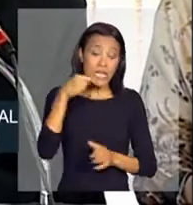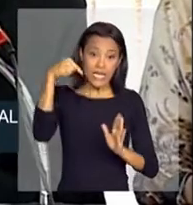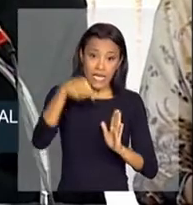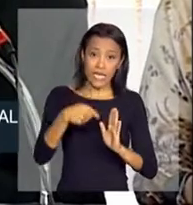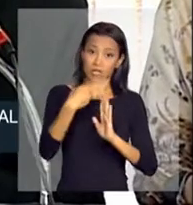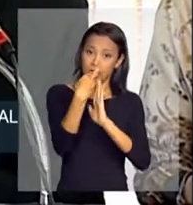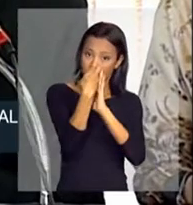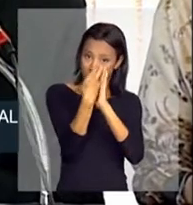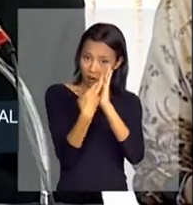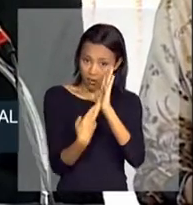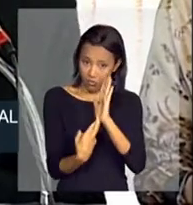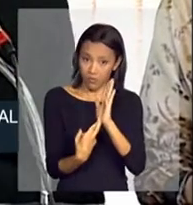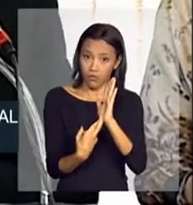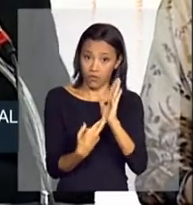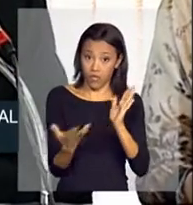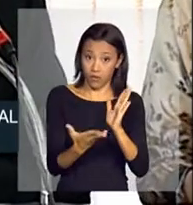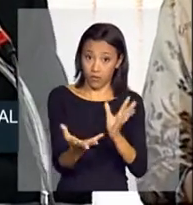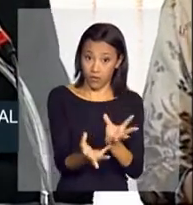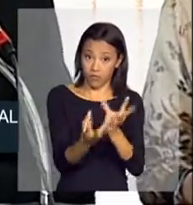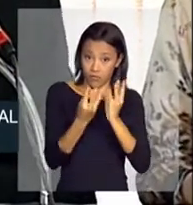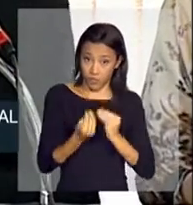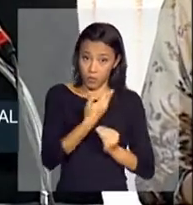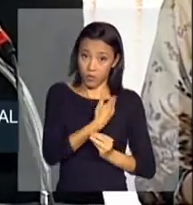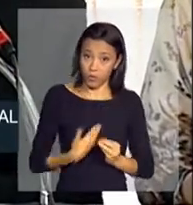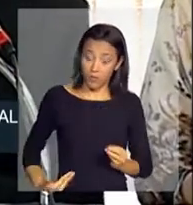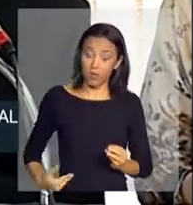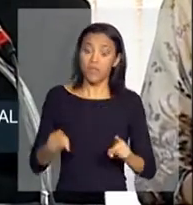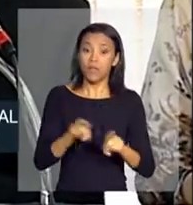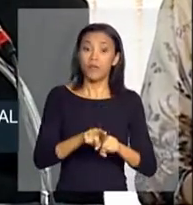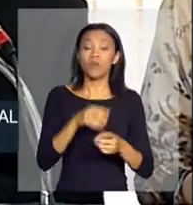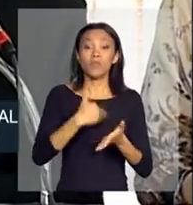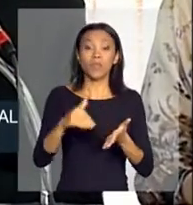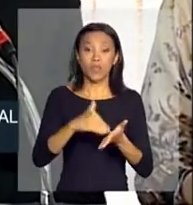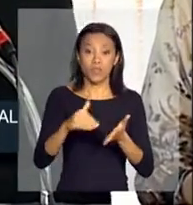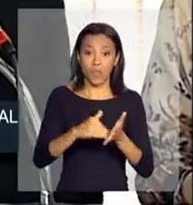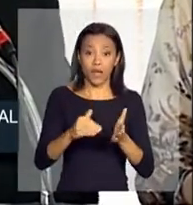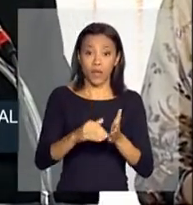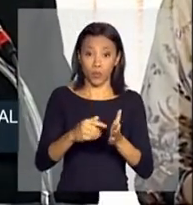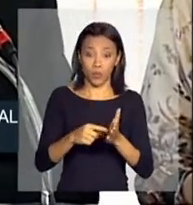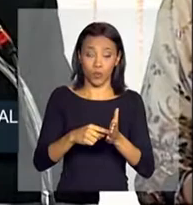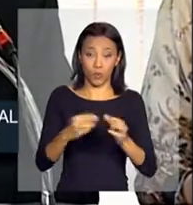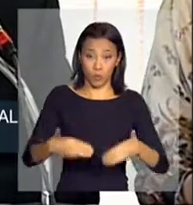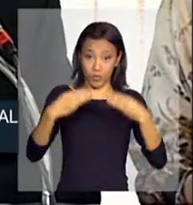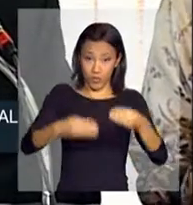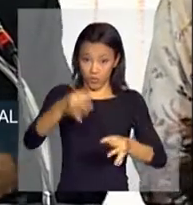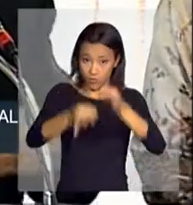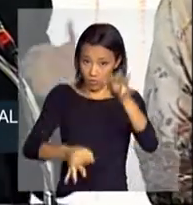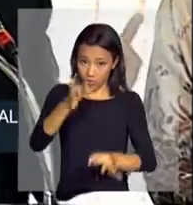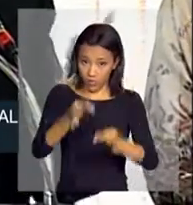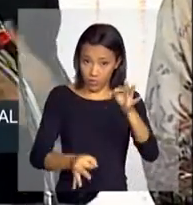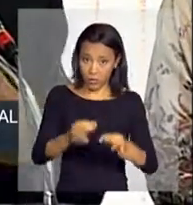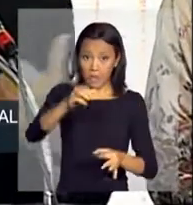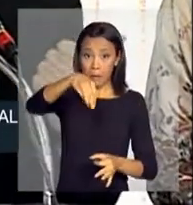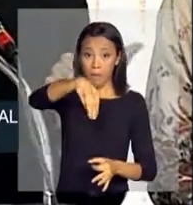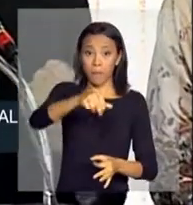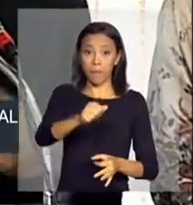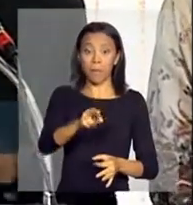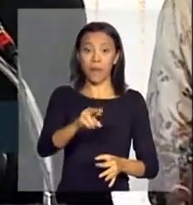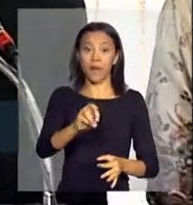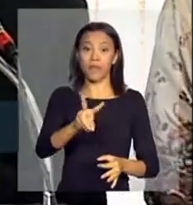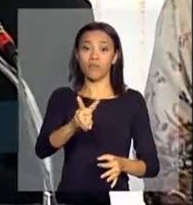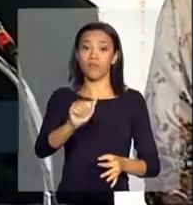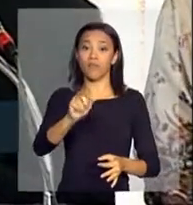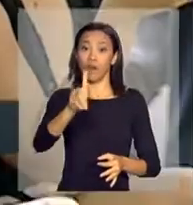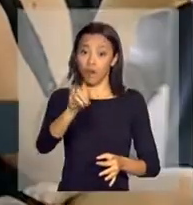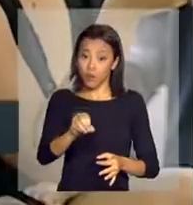relatório será é agora recebida pelo governo e o secretário de assuntos legislativos missão de tomar em valgo em conjunto